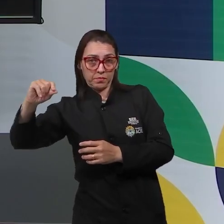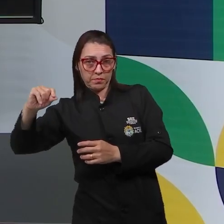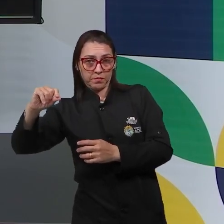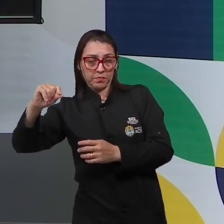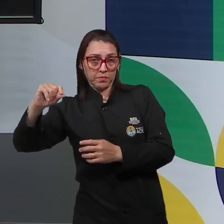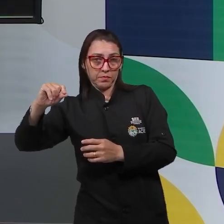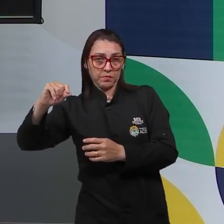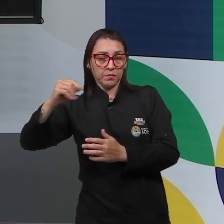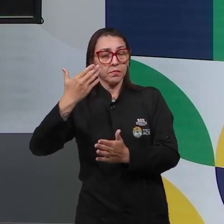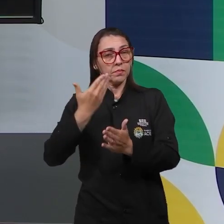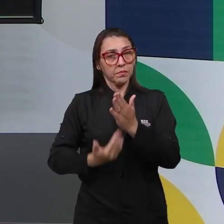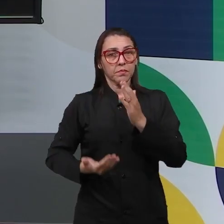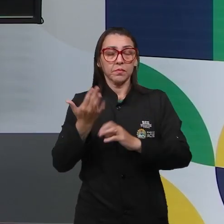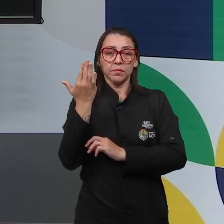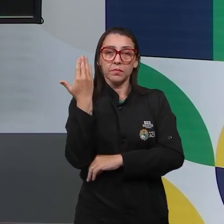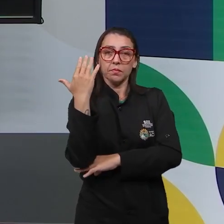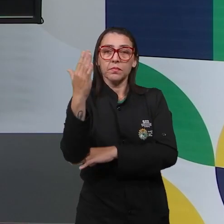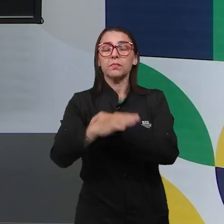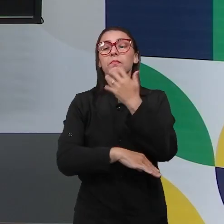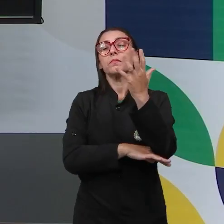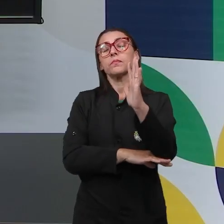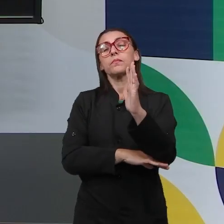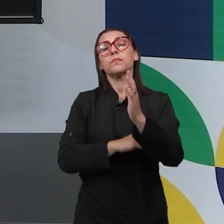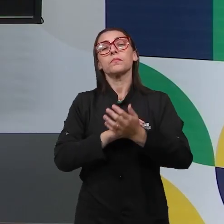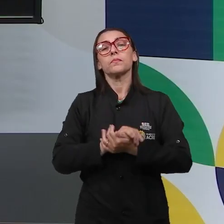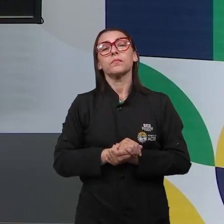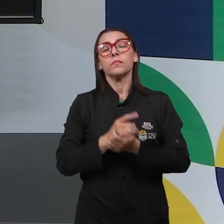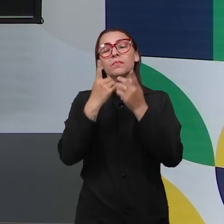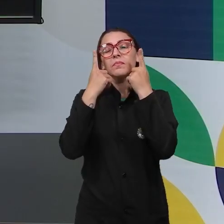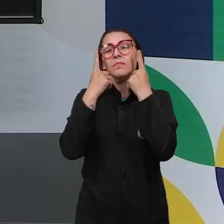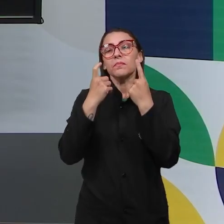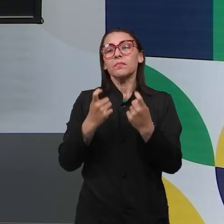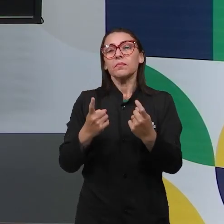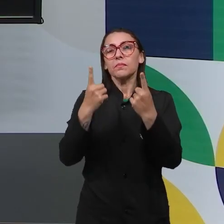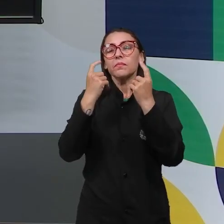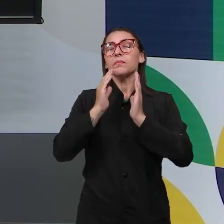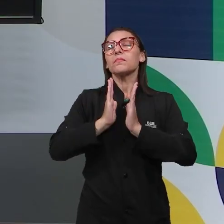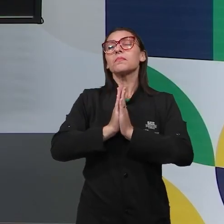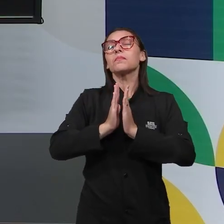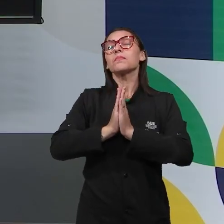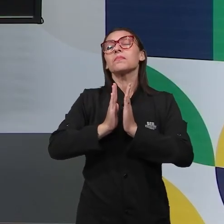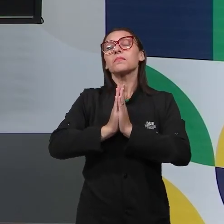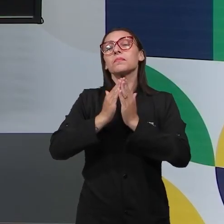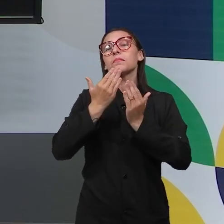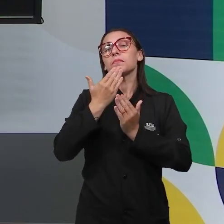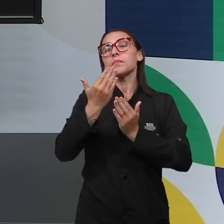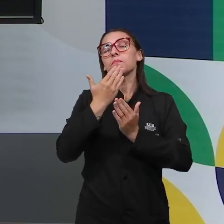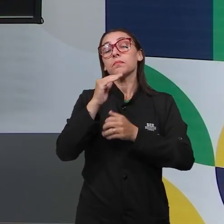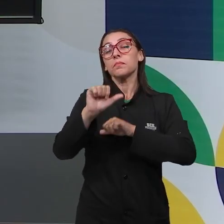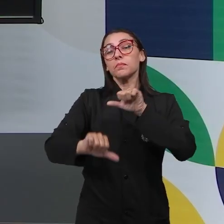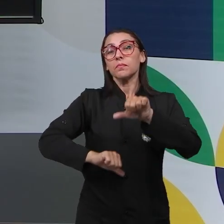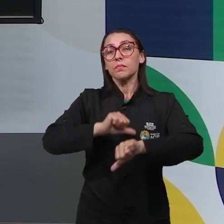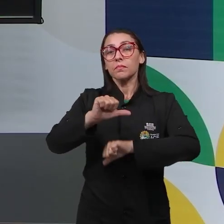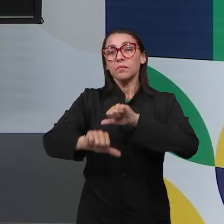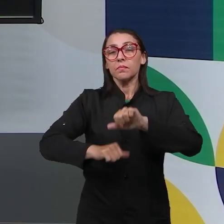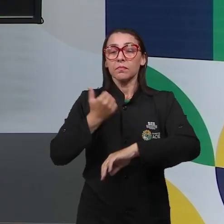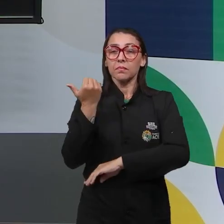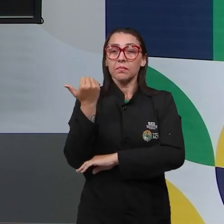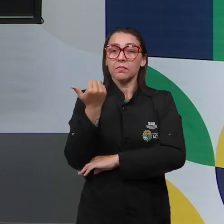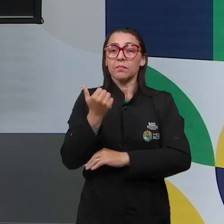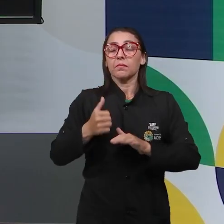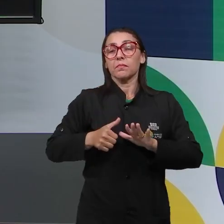se perderam na floresta e elas ficavam chorando, rezando, pedindo para se transformar em